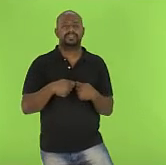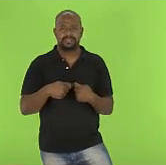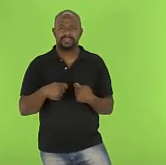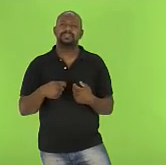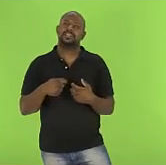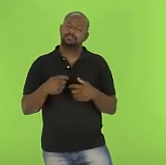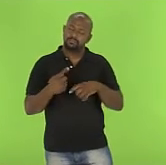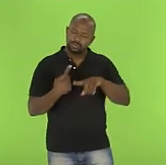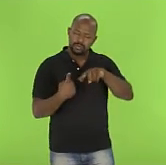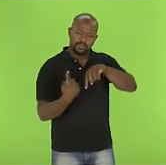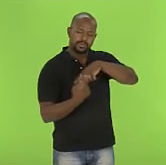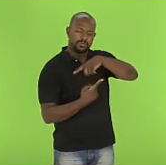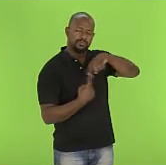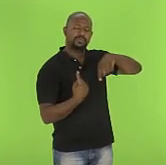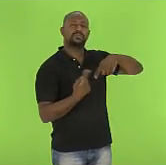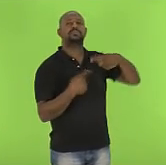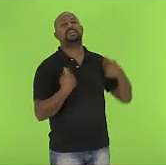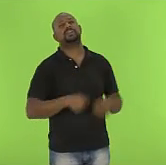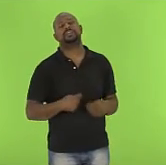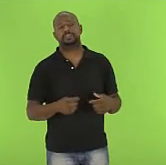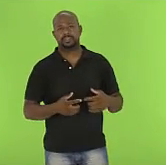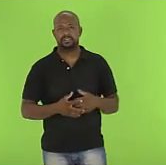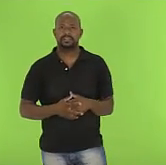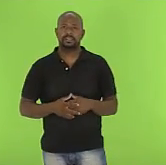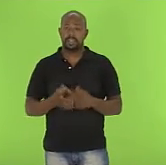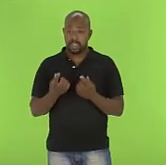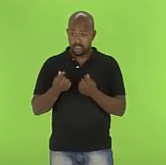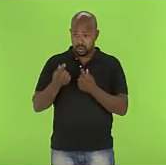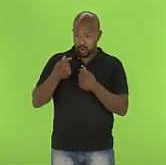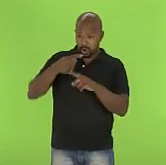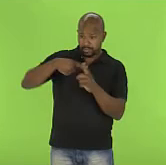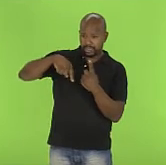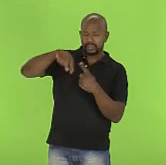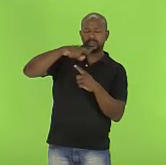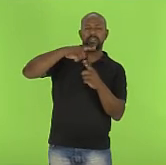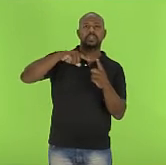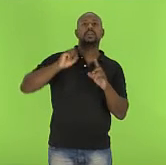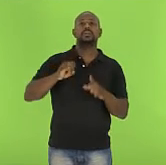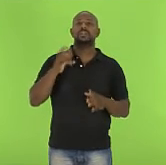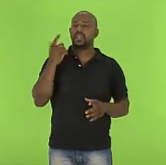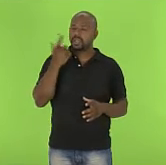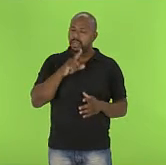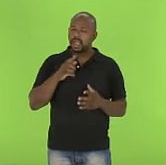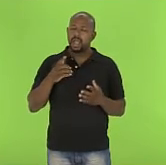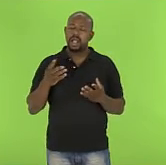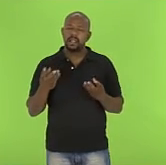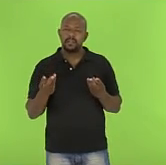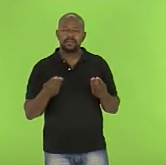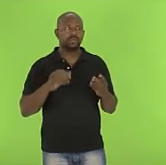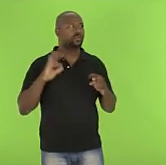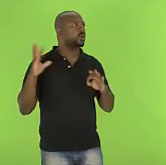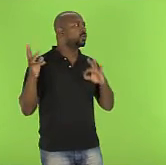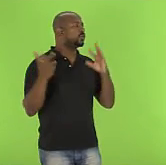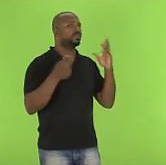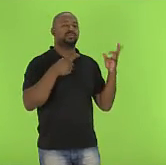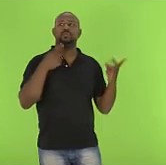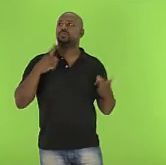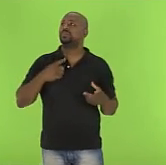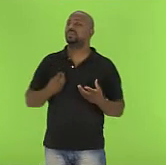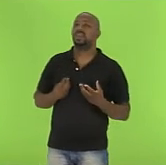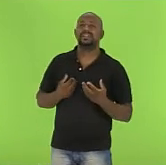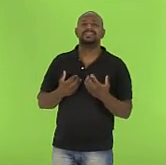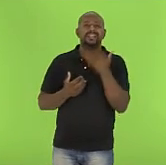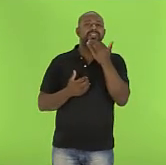Tem que girar. A economia precisa girar. E a economia gira quando ela está passando pela mão de todo